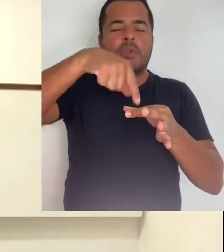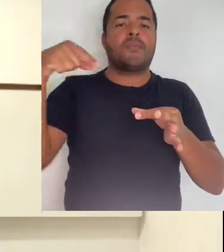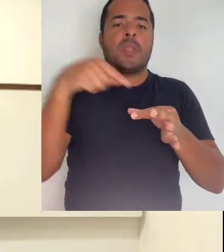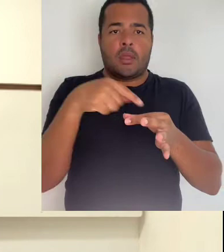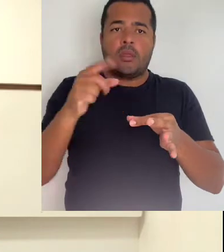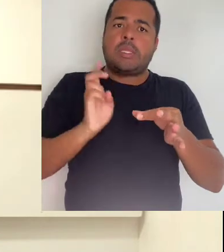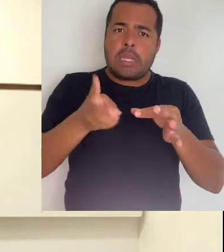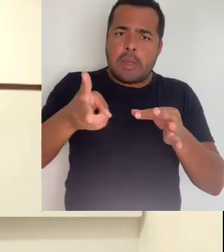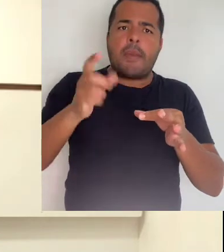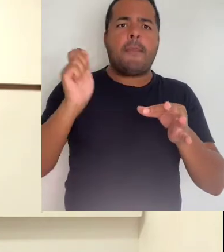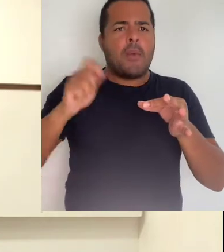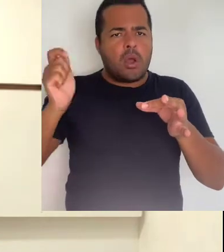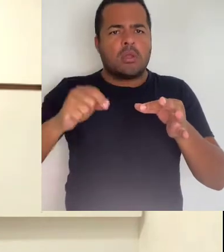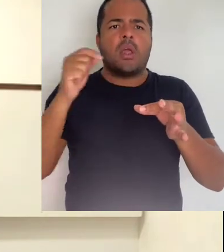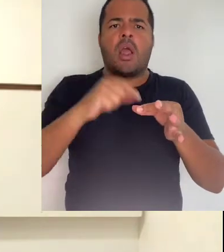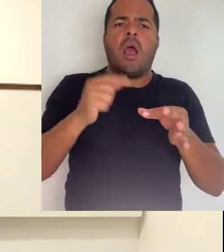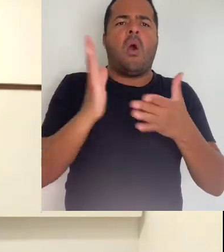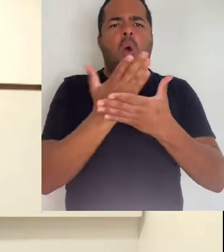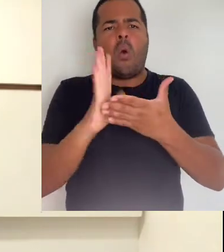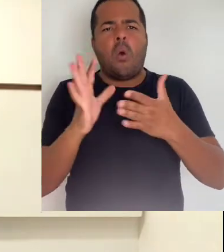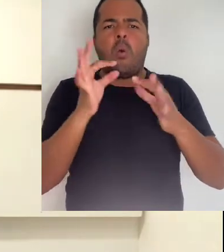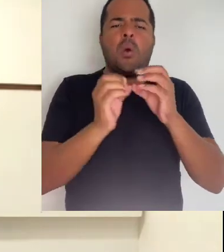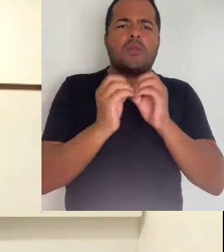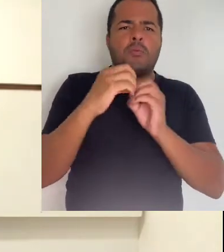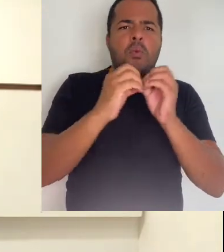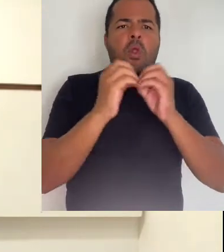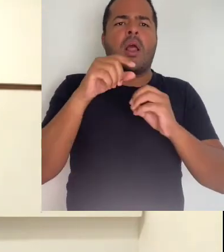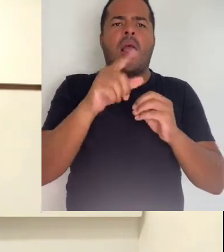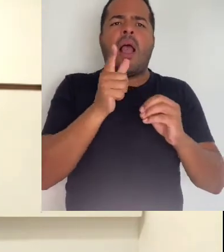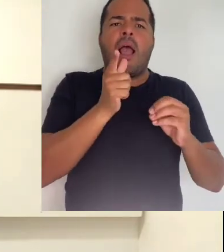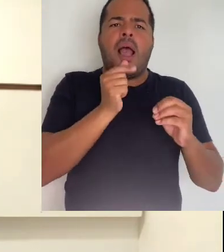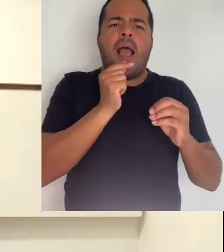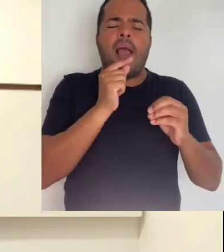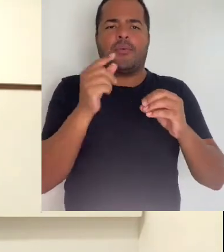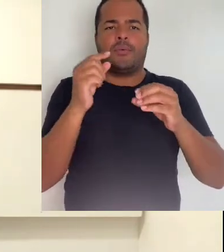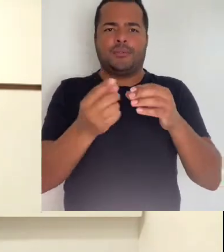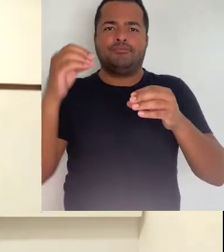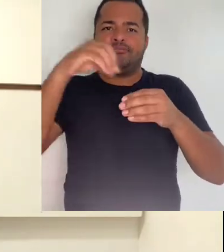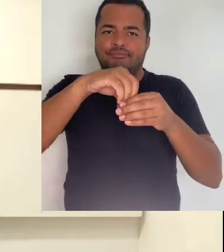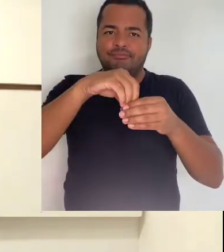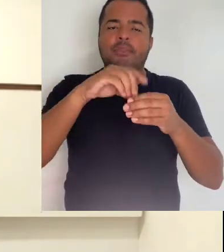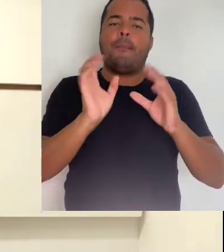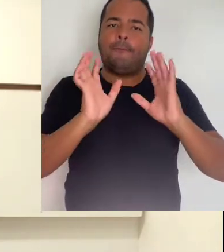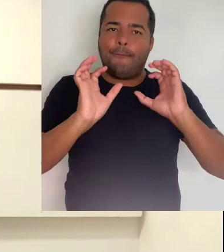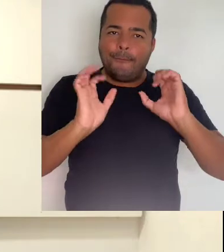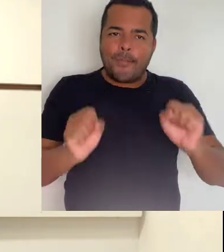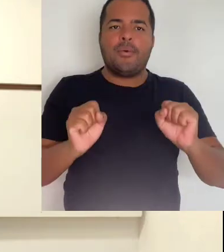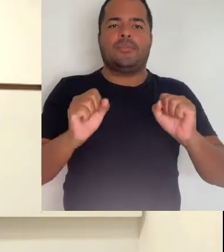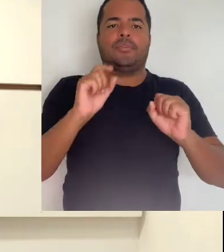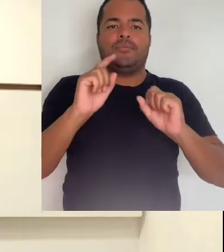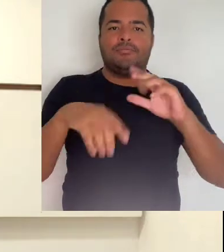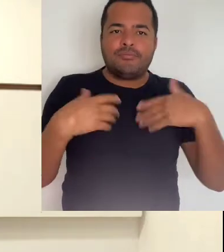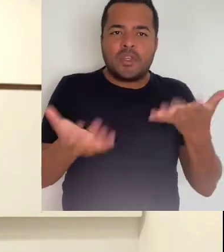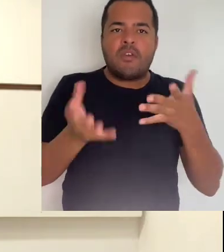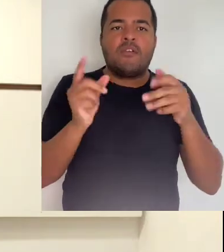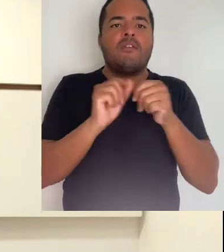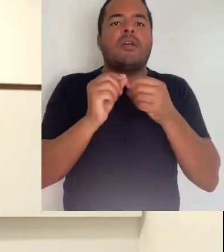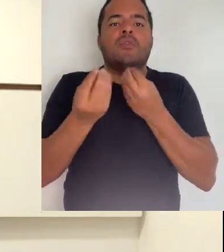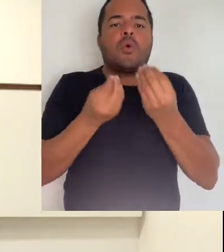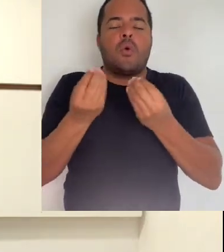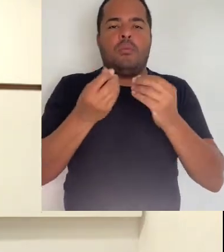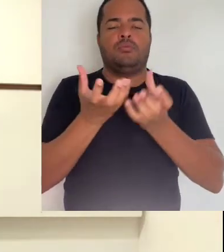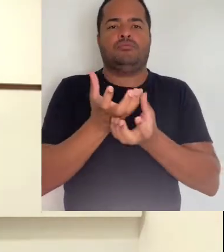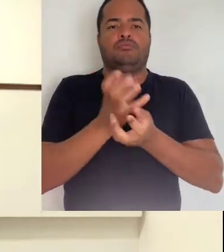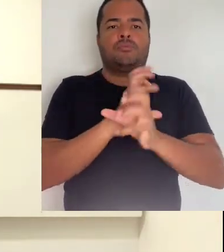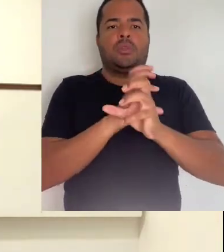sempre existe a possibilidade de passar algumas moléculas de água para essa fase orgânica. Então, o que é que a gente faz?